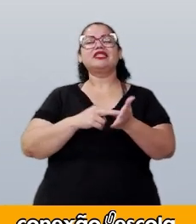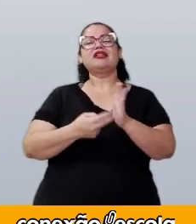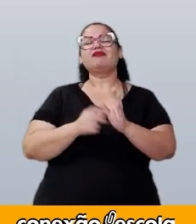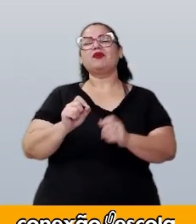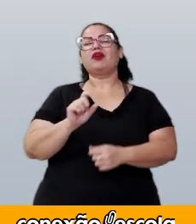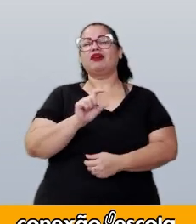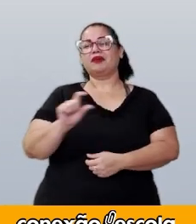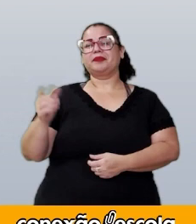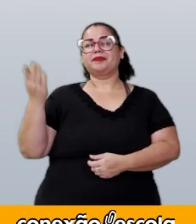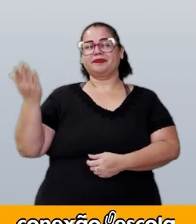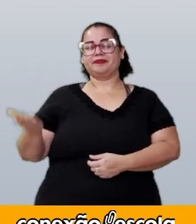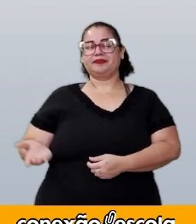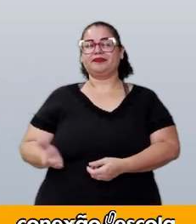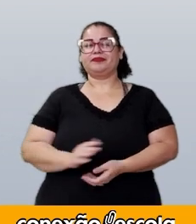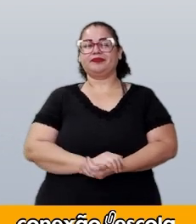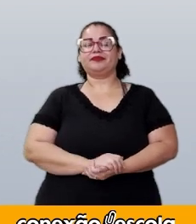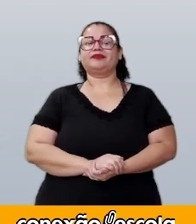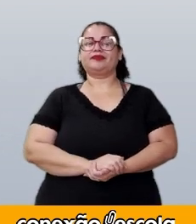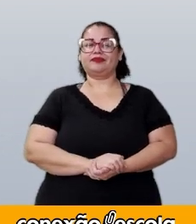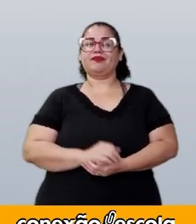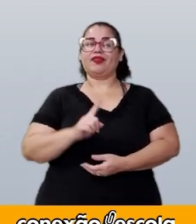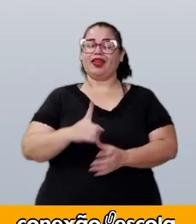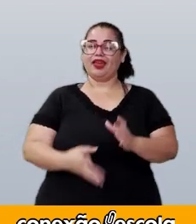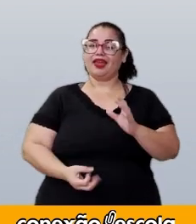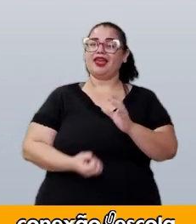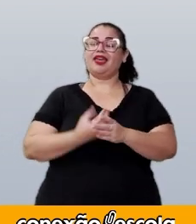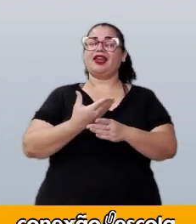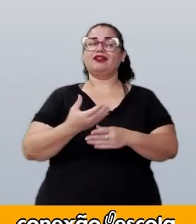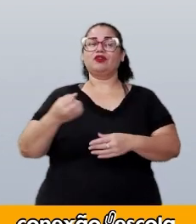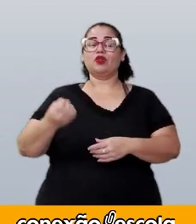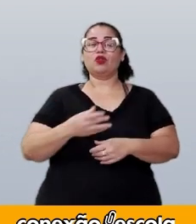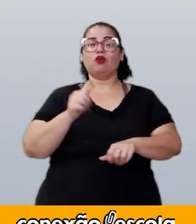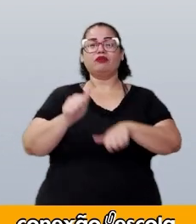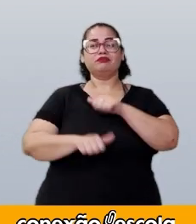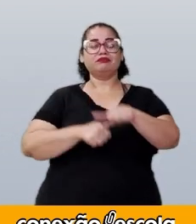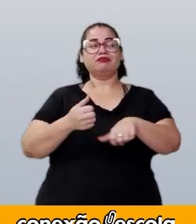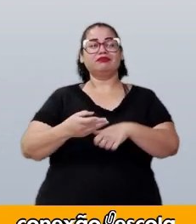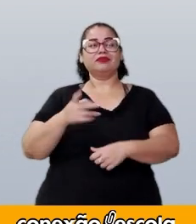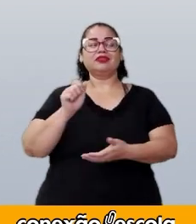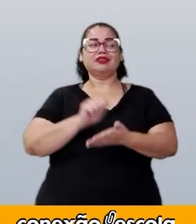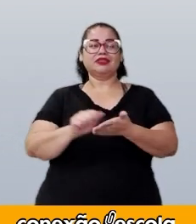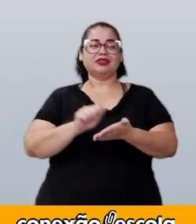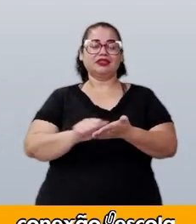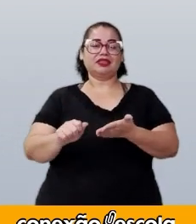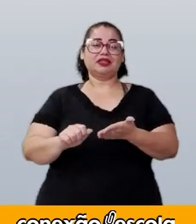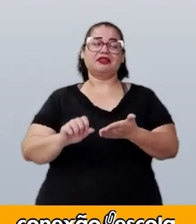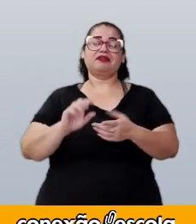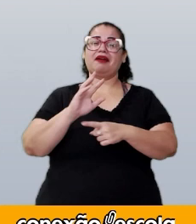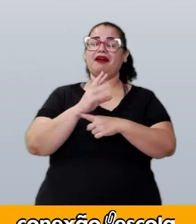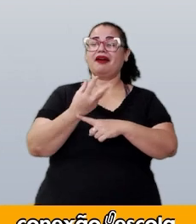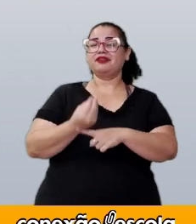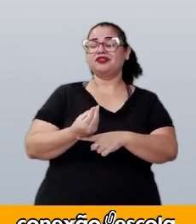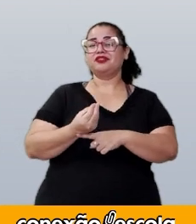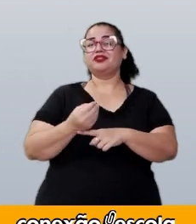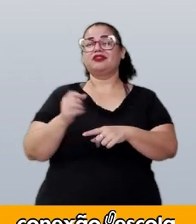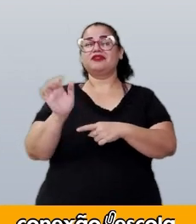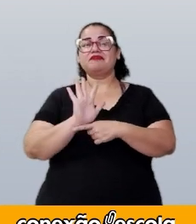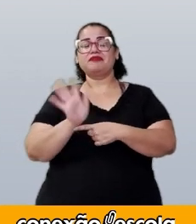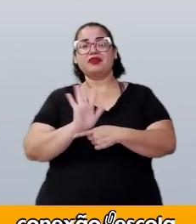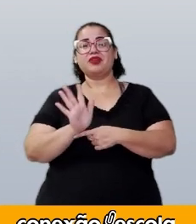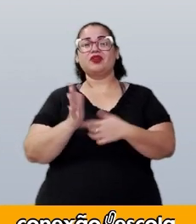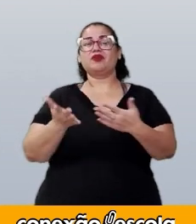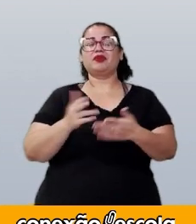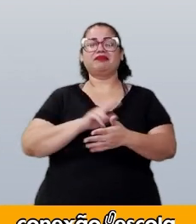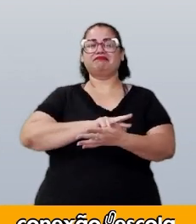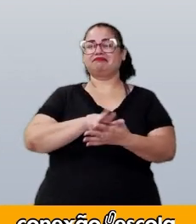paródia? Ela pode ser a recriação ou uma nova versão de outra obra escrita, seja artística,